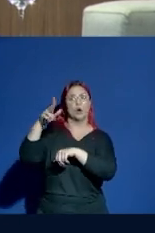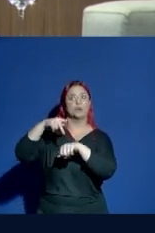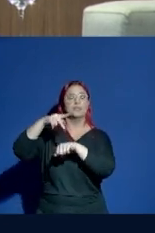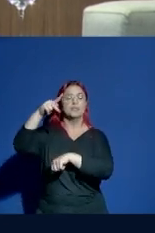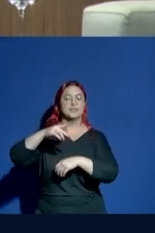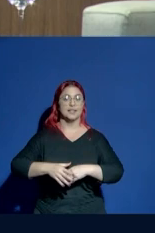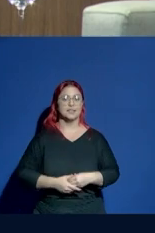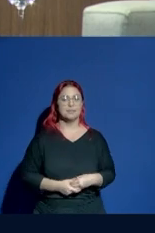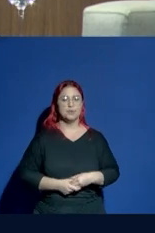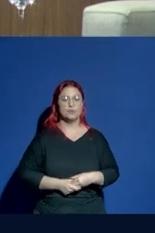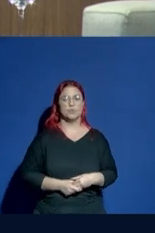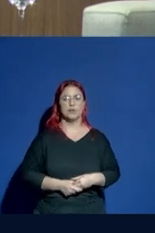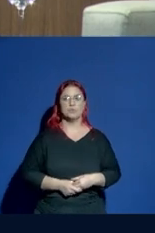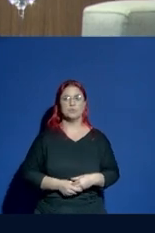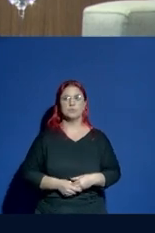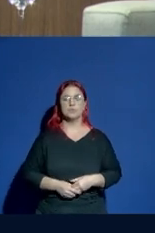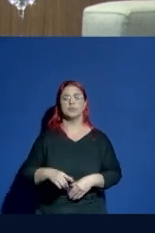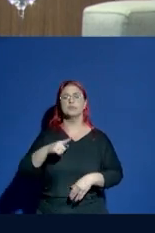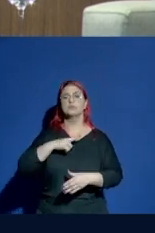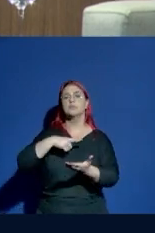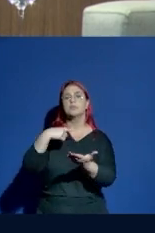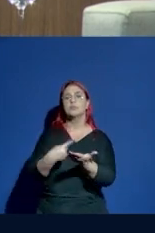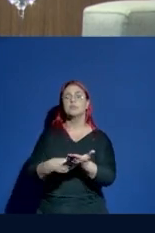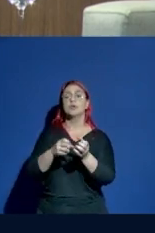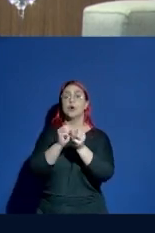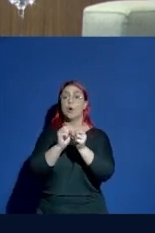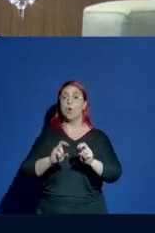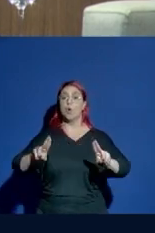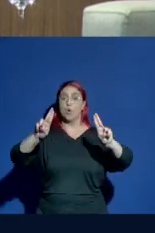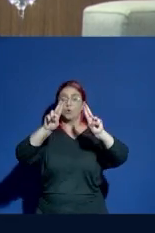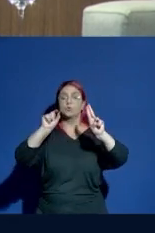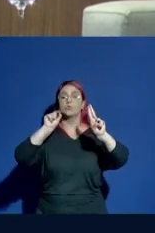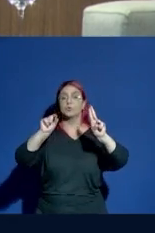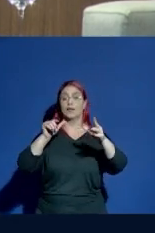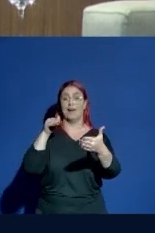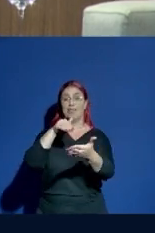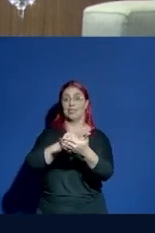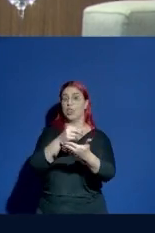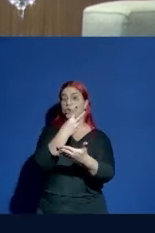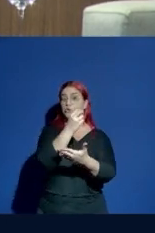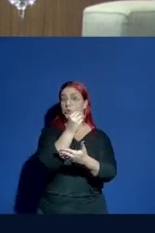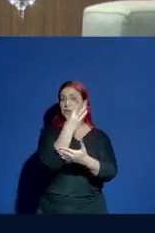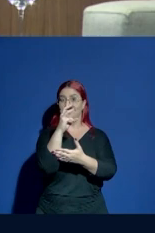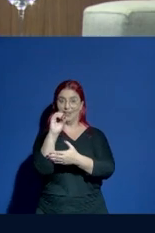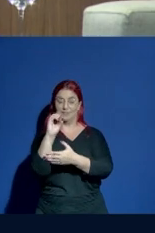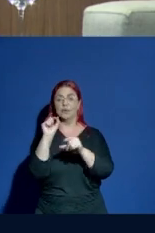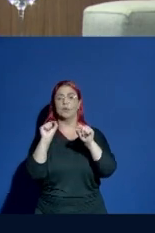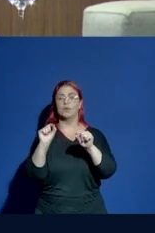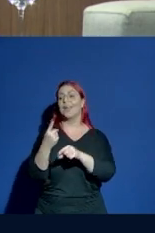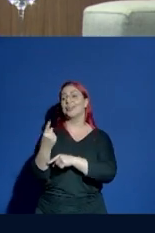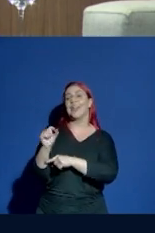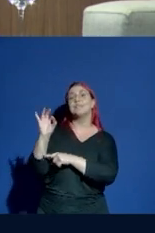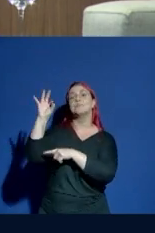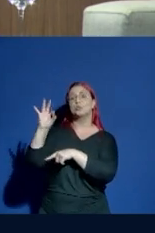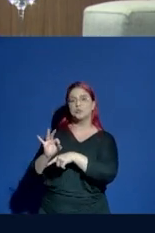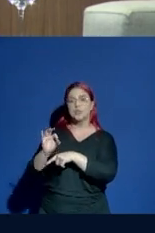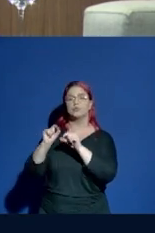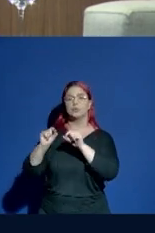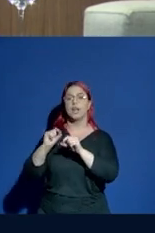com a ONU de até 2030 temos 10 cumprimos com compromisso de 10% da nossa